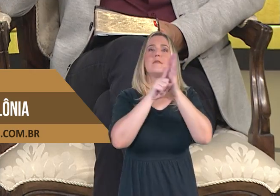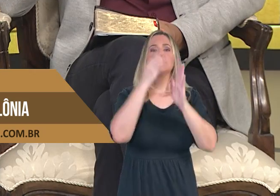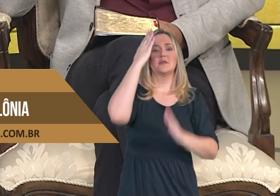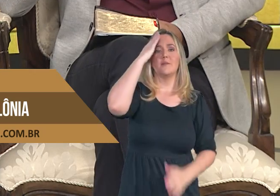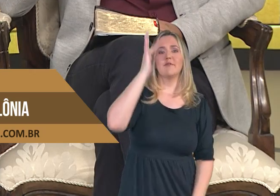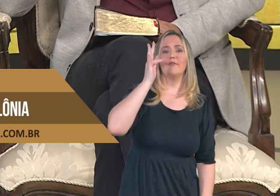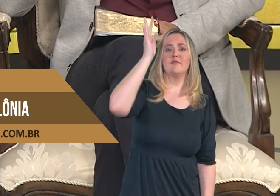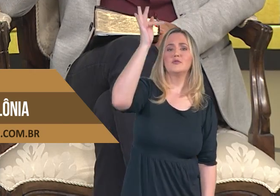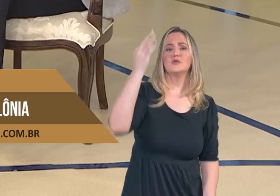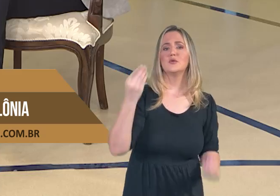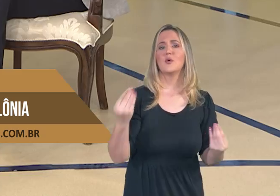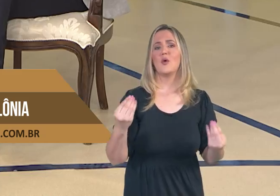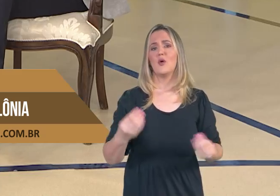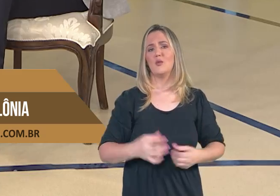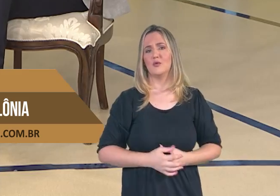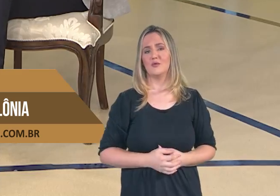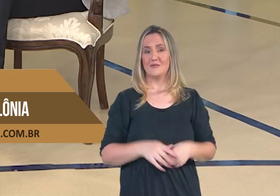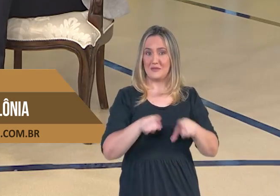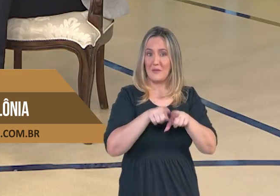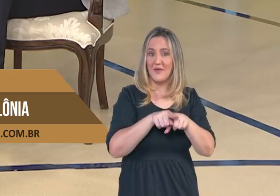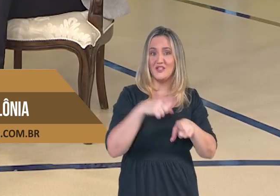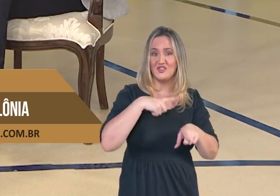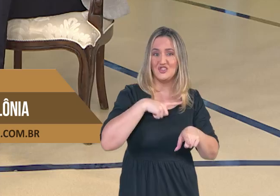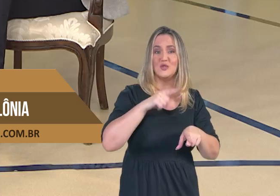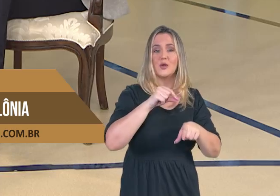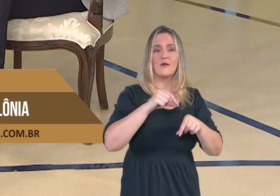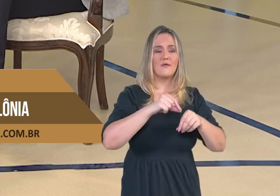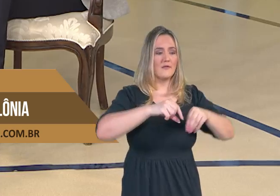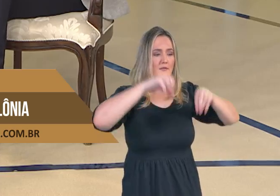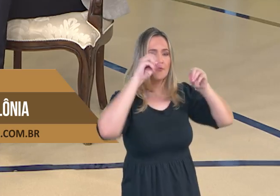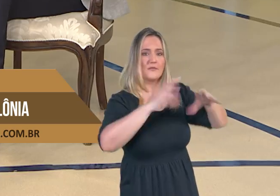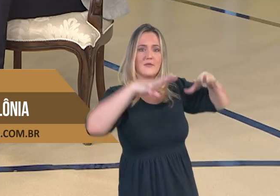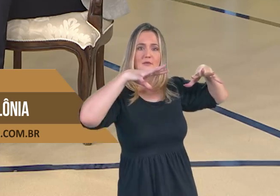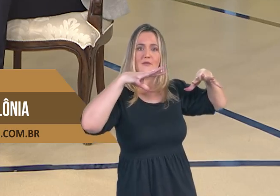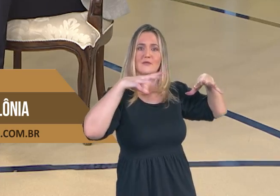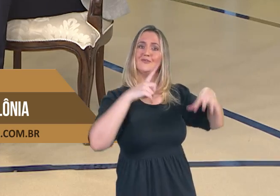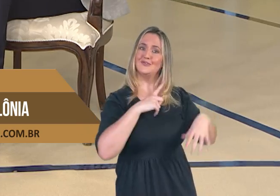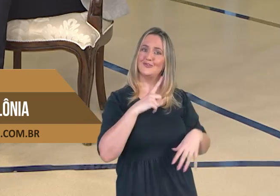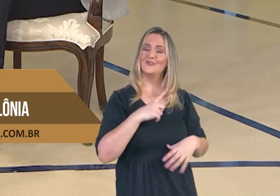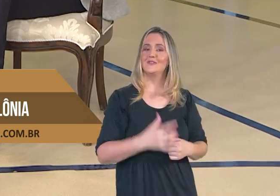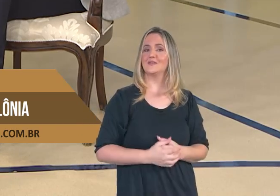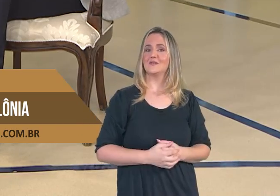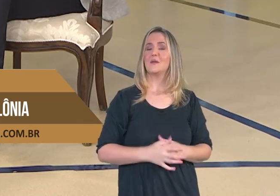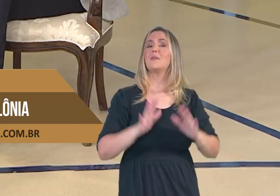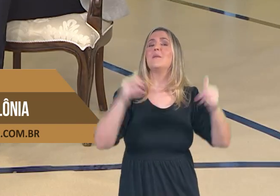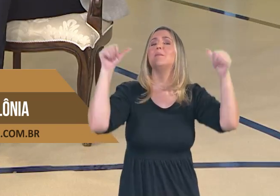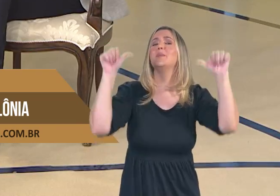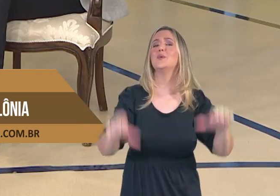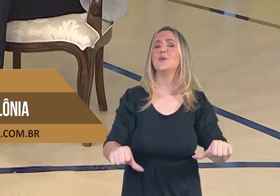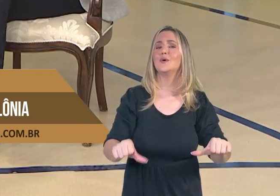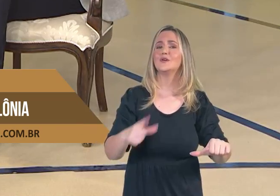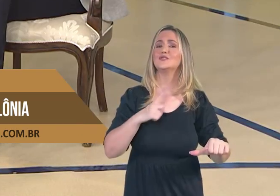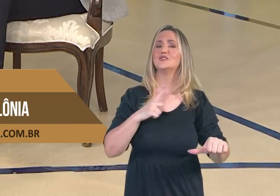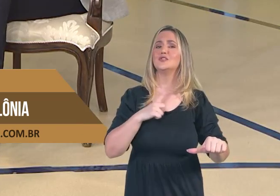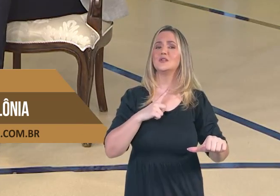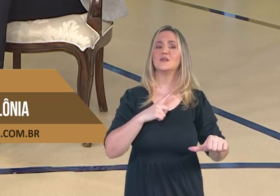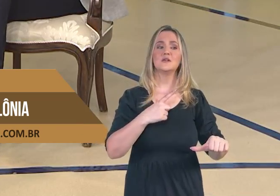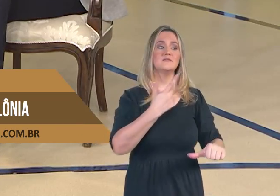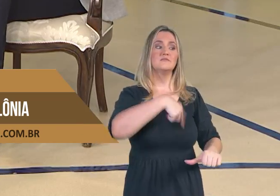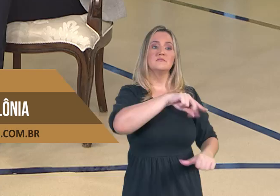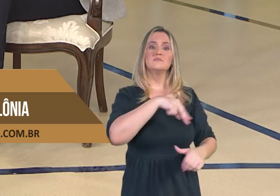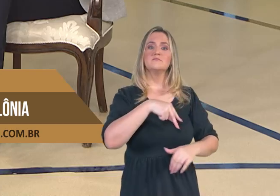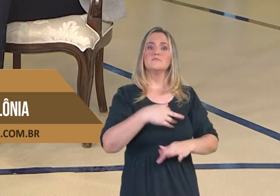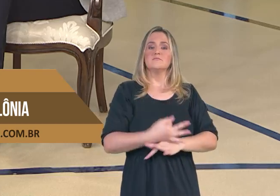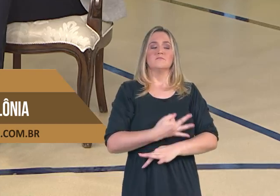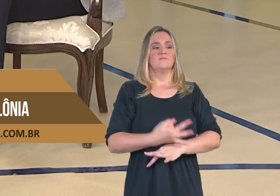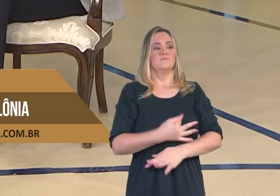encantamentos. Agora, sabe o que era pior? Como se não bastasse o desafio de manter a sua identidade religiosa em meio a um